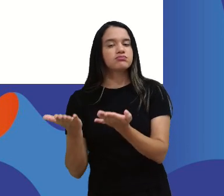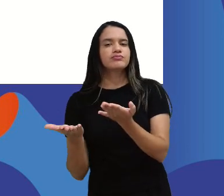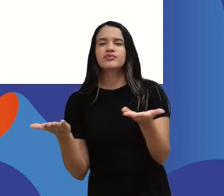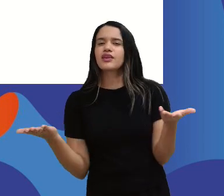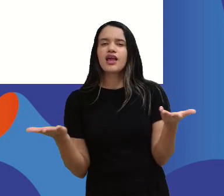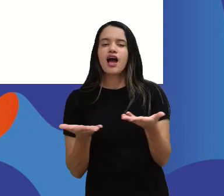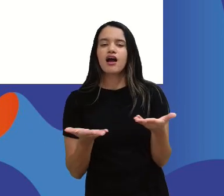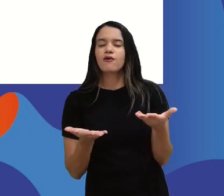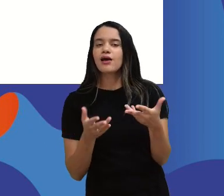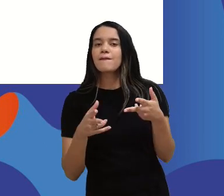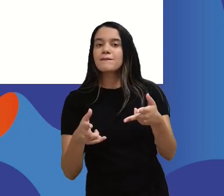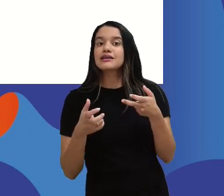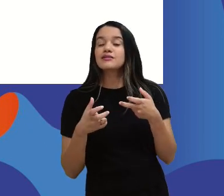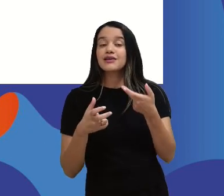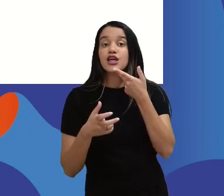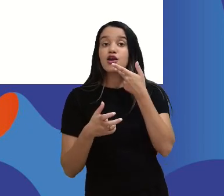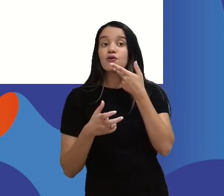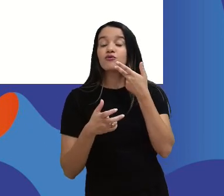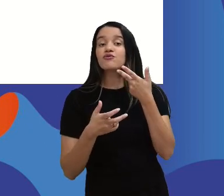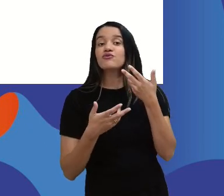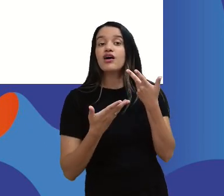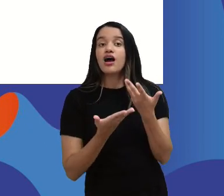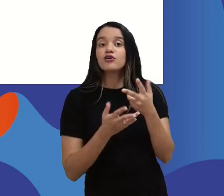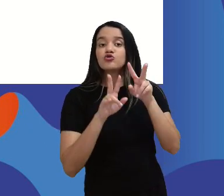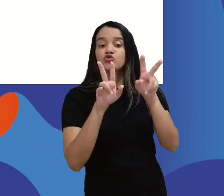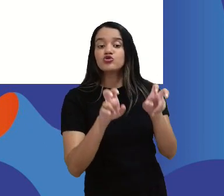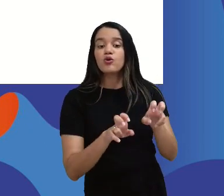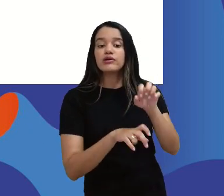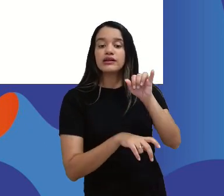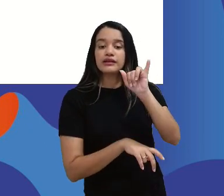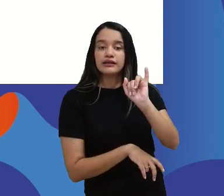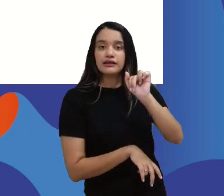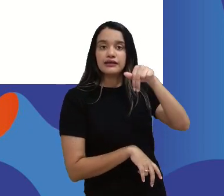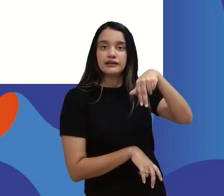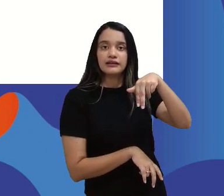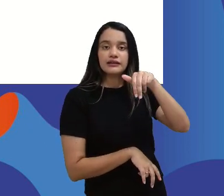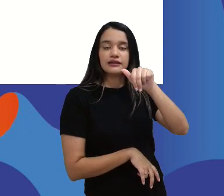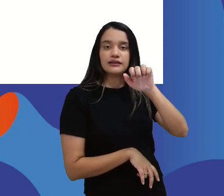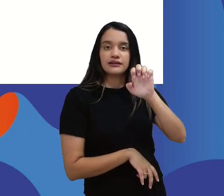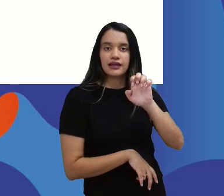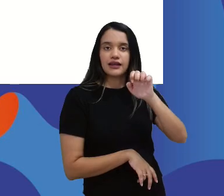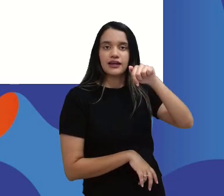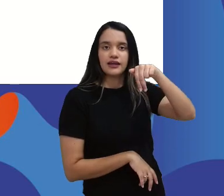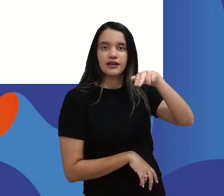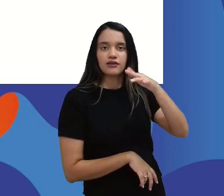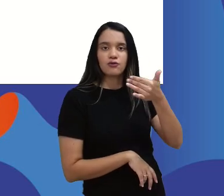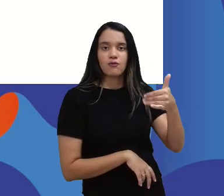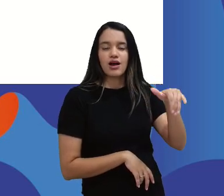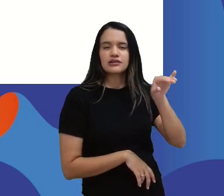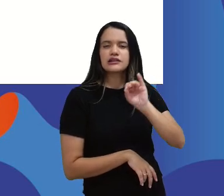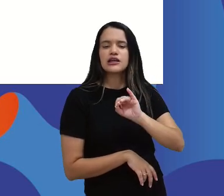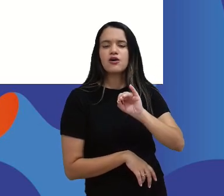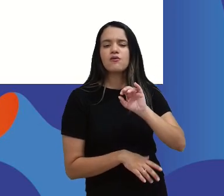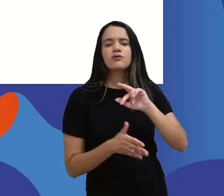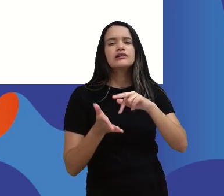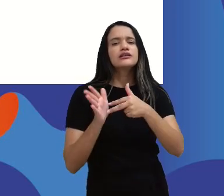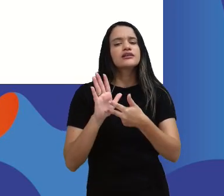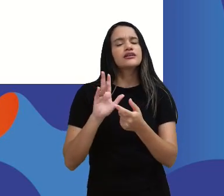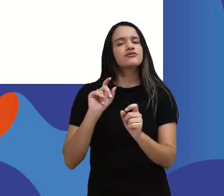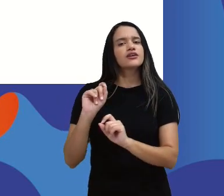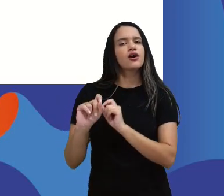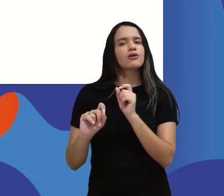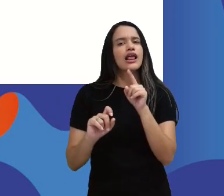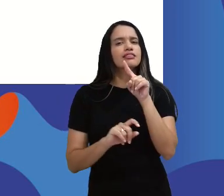Agora observa, quando eu falo de uma inequação, eu tenho aí um termo que está meio que negando a